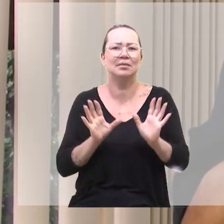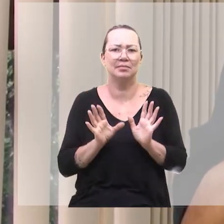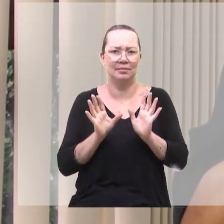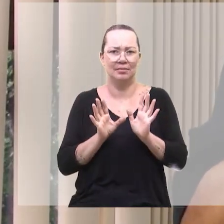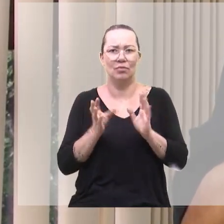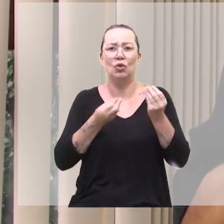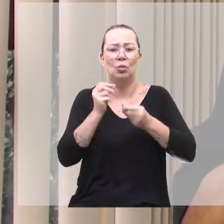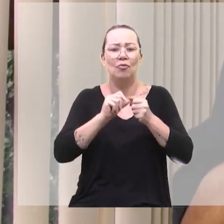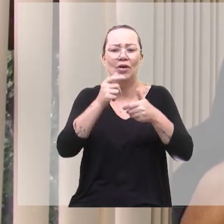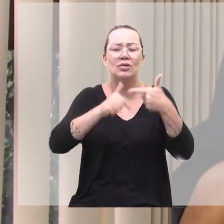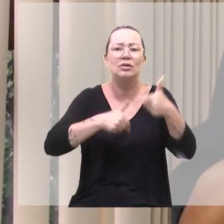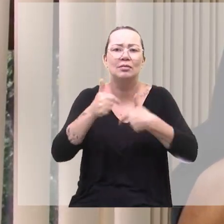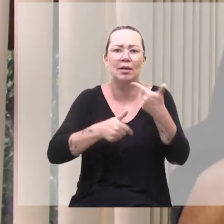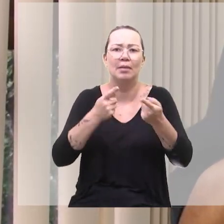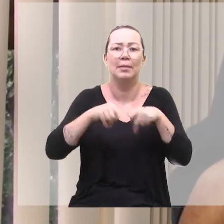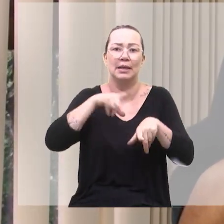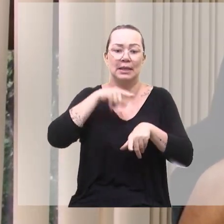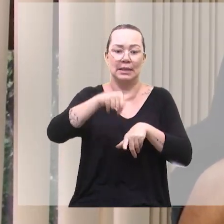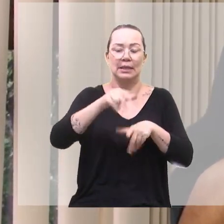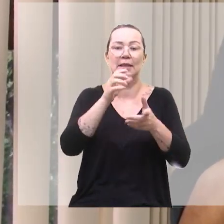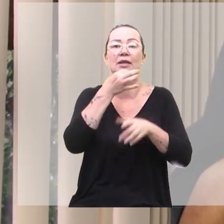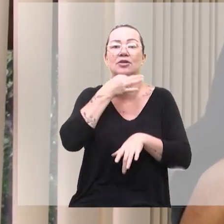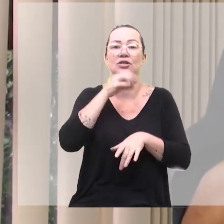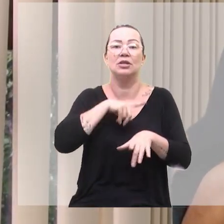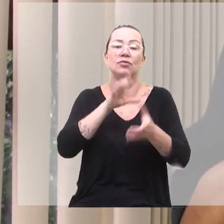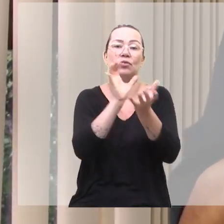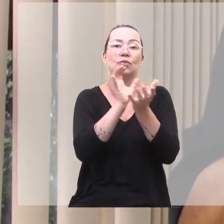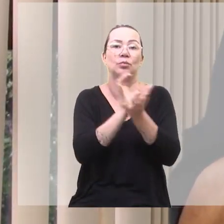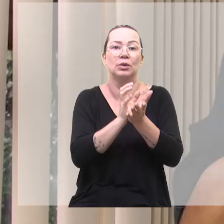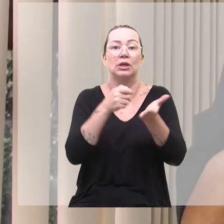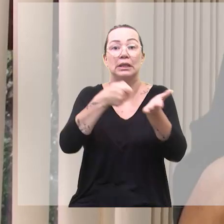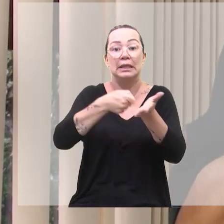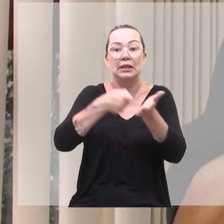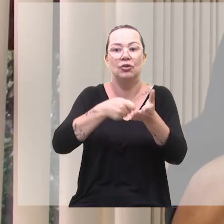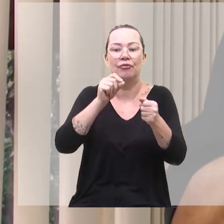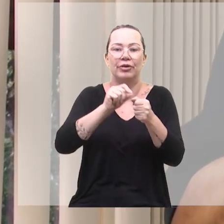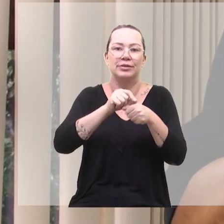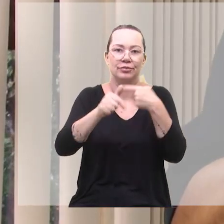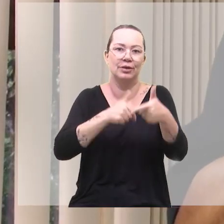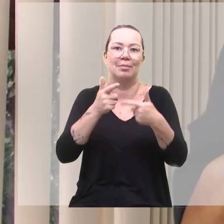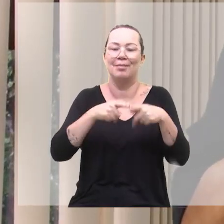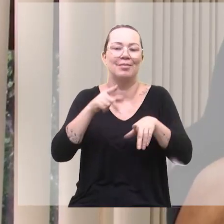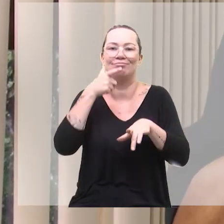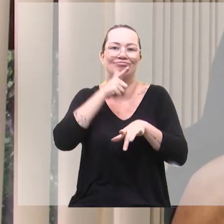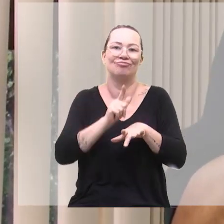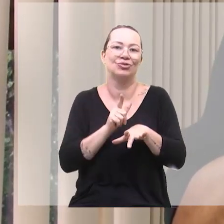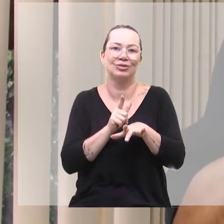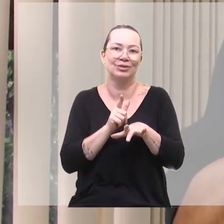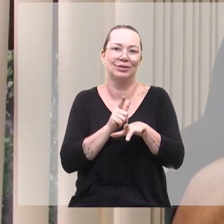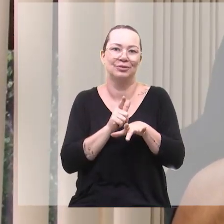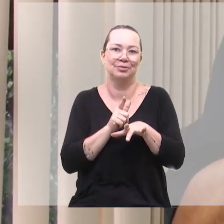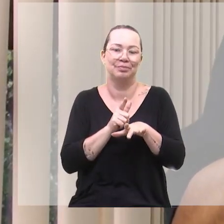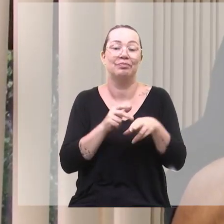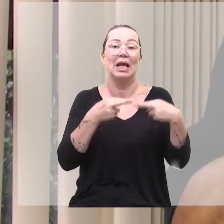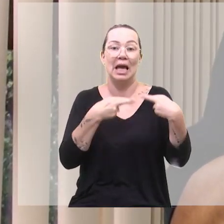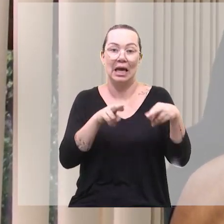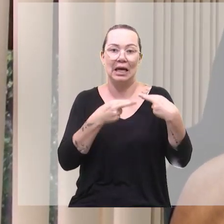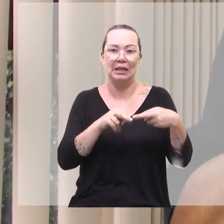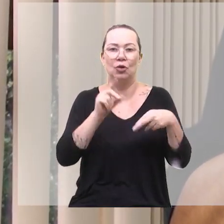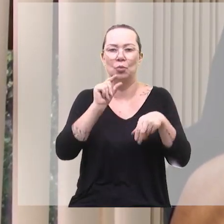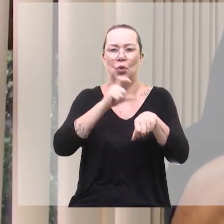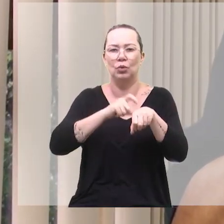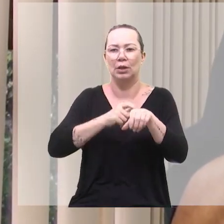faz todo esse trabalho. Só que aqui em Caxias teve um grupo que começou a tentar fazer esse trabalho, mas não alavancou.